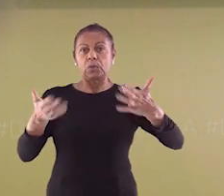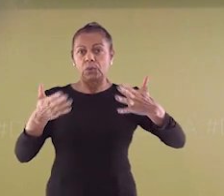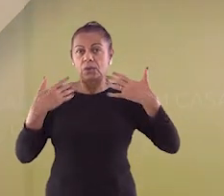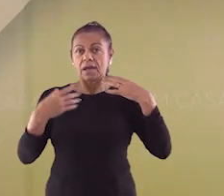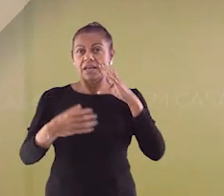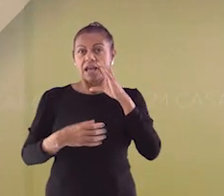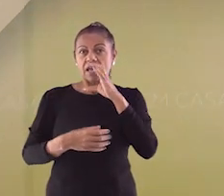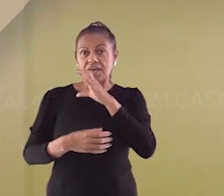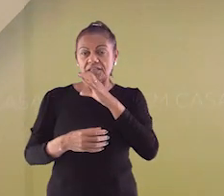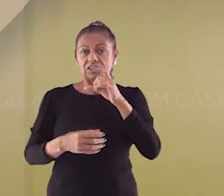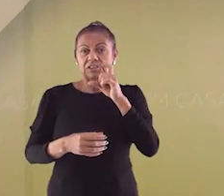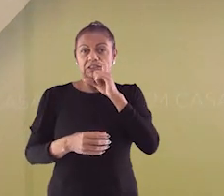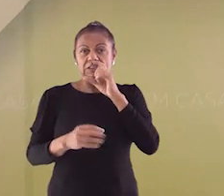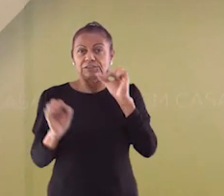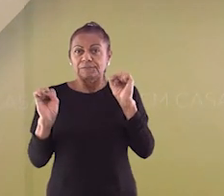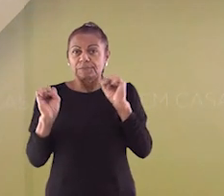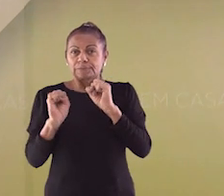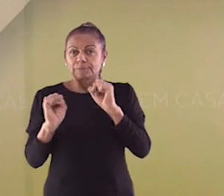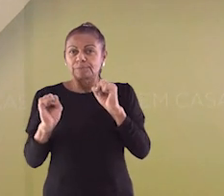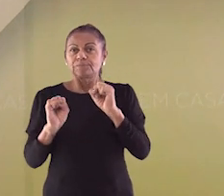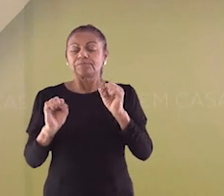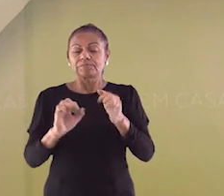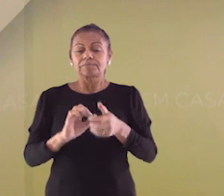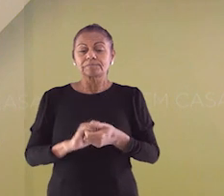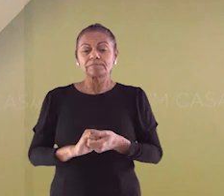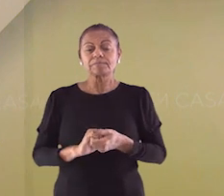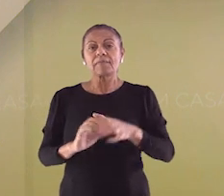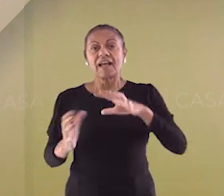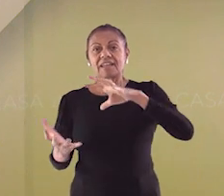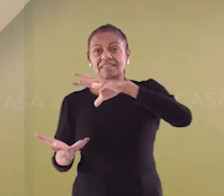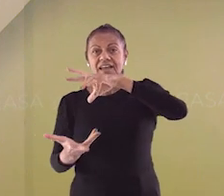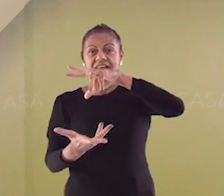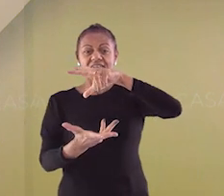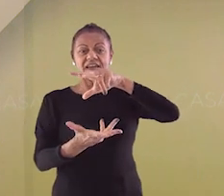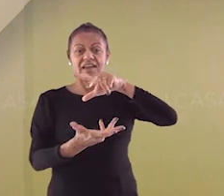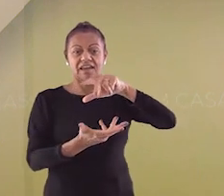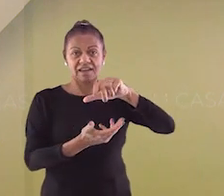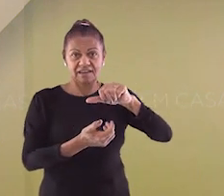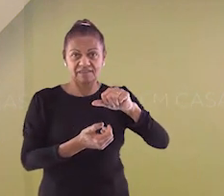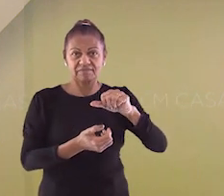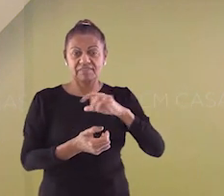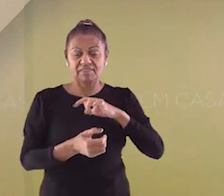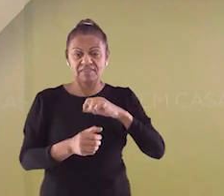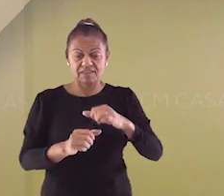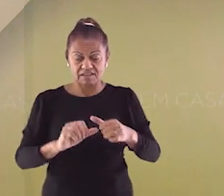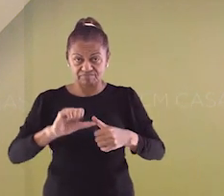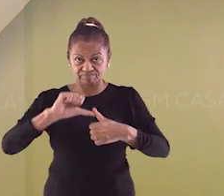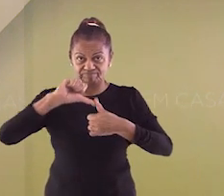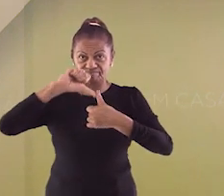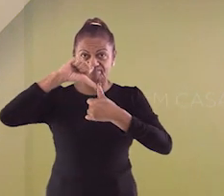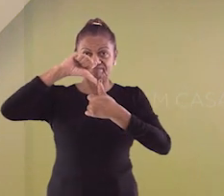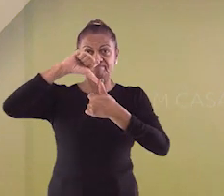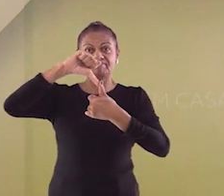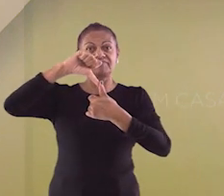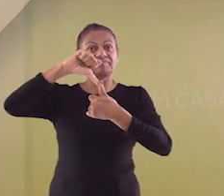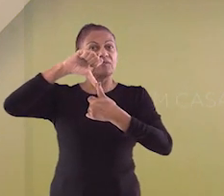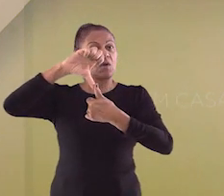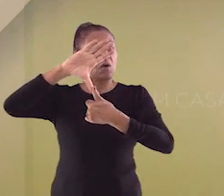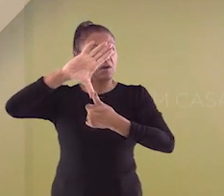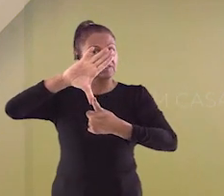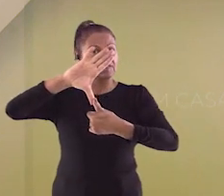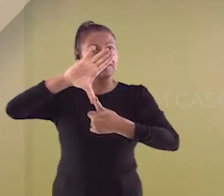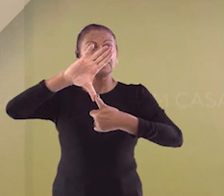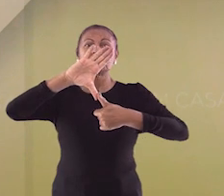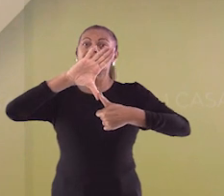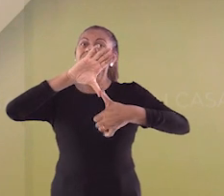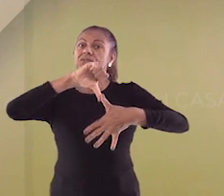A Terra, ela é dividida em dois hemisférios, sendo ele o hemisfério norte e o hemisfério sul.